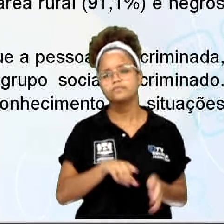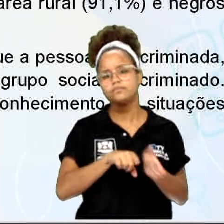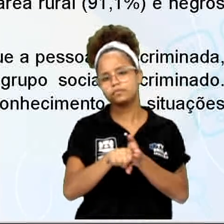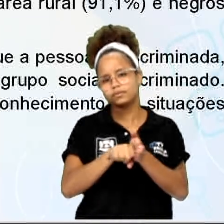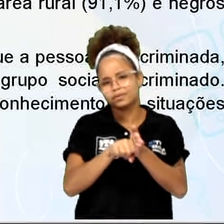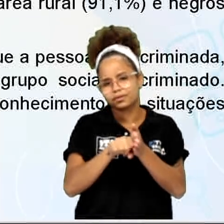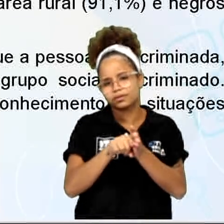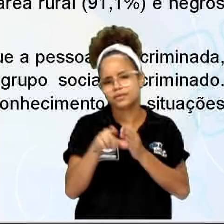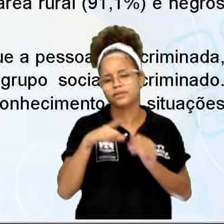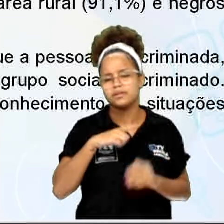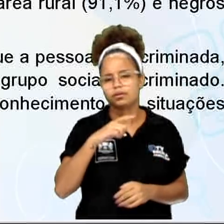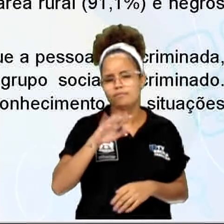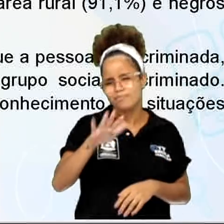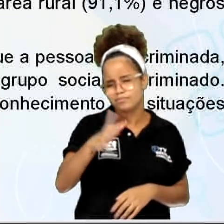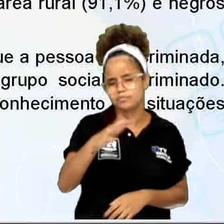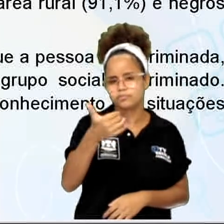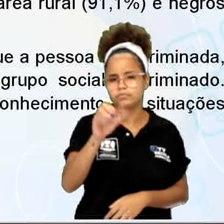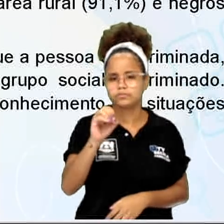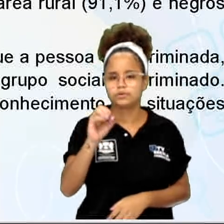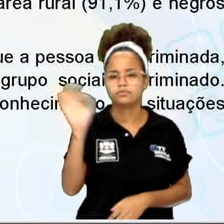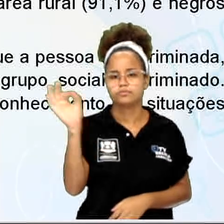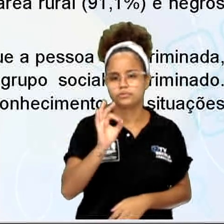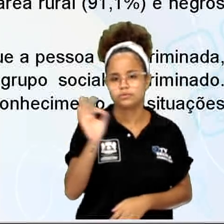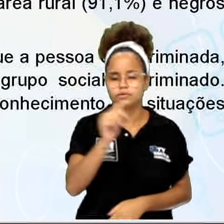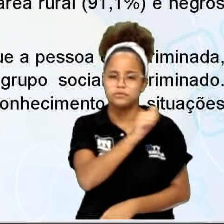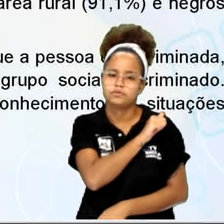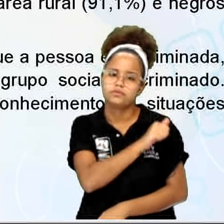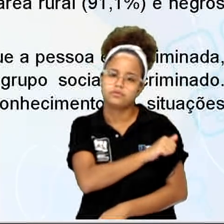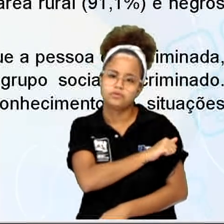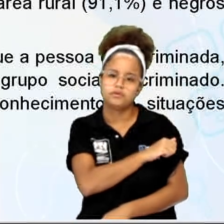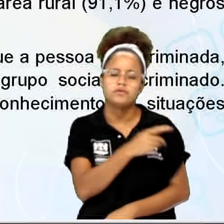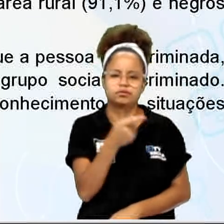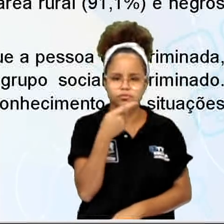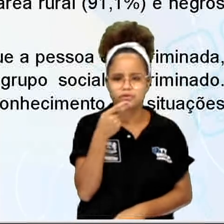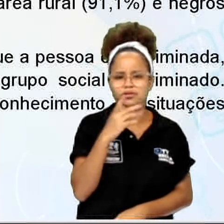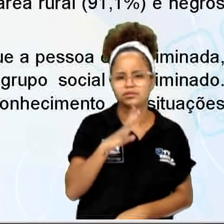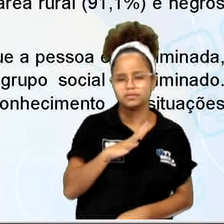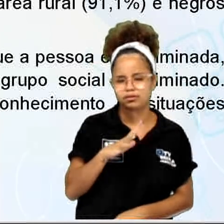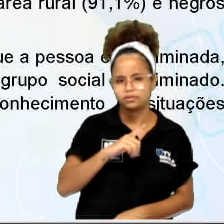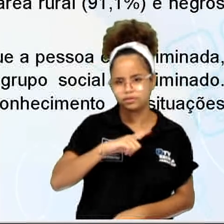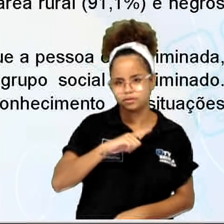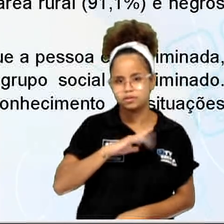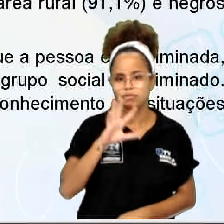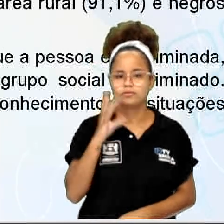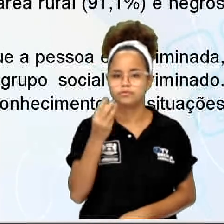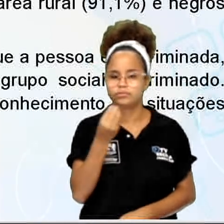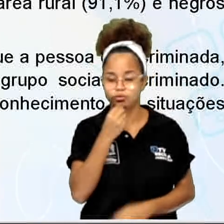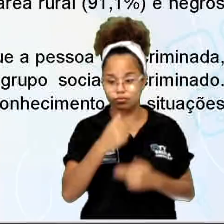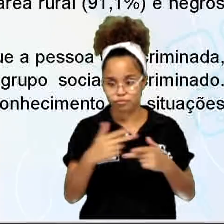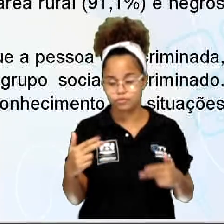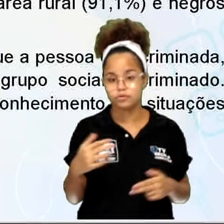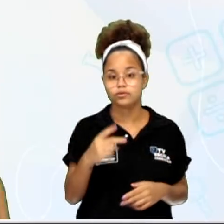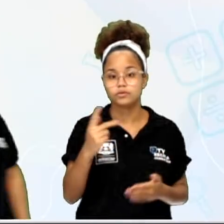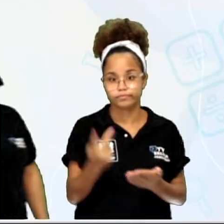menos 10% dos alunos relataram ter conhecimento de situações parecidas.